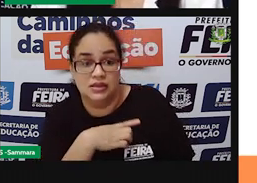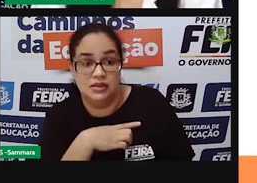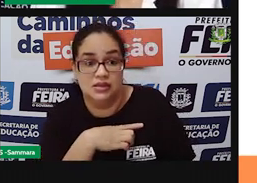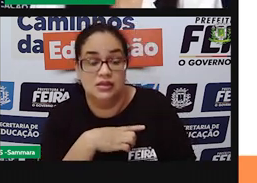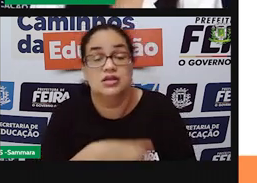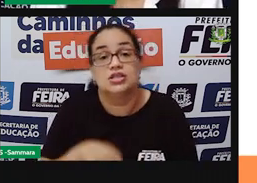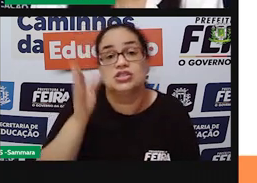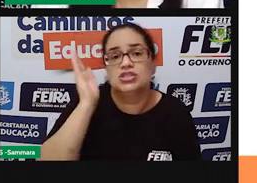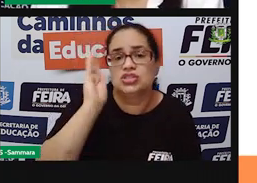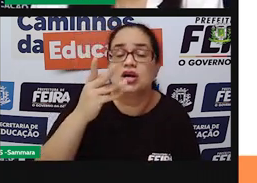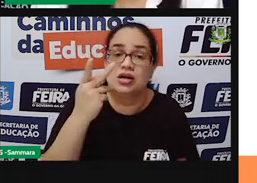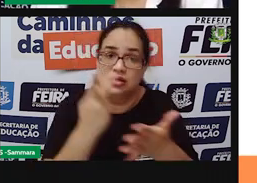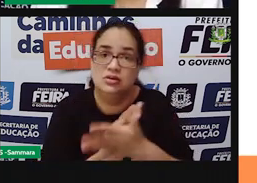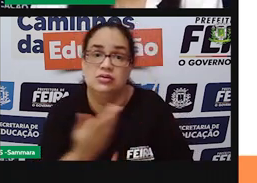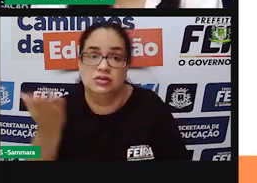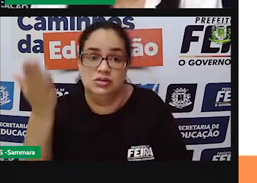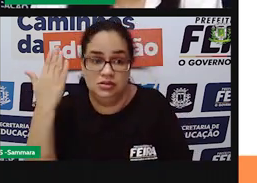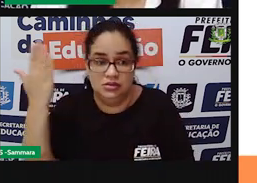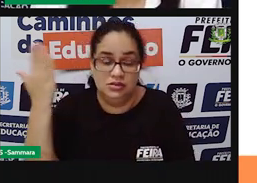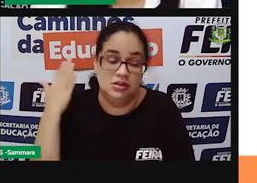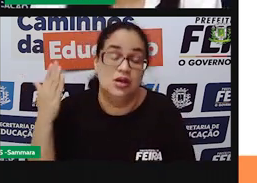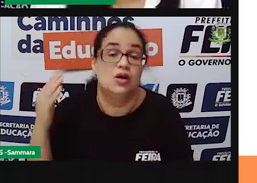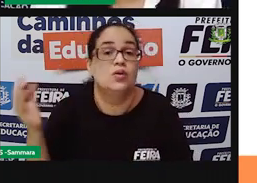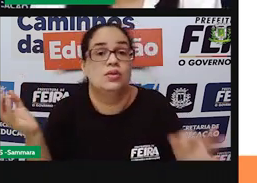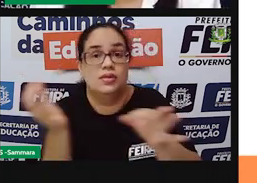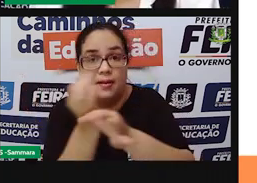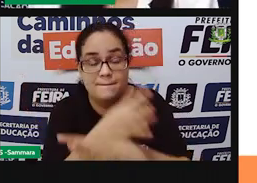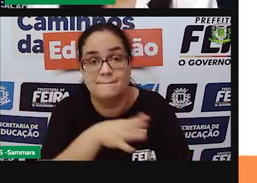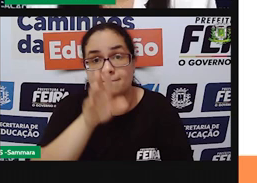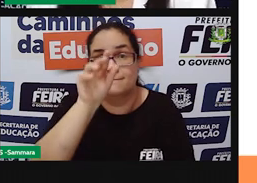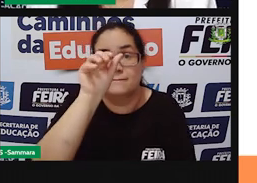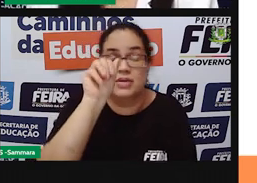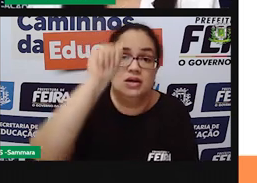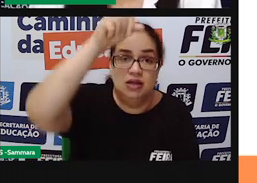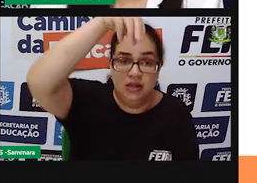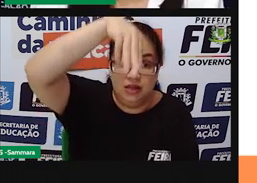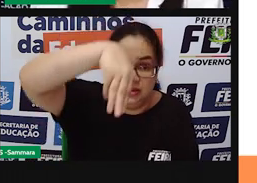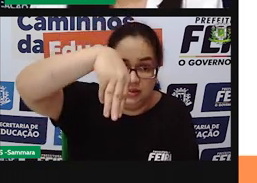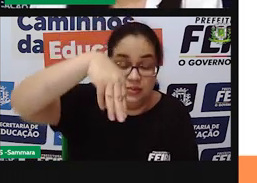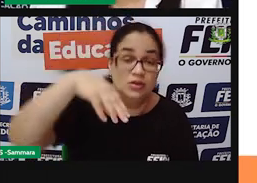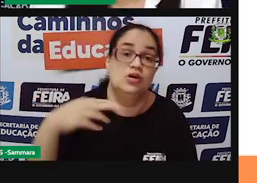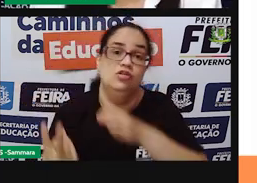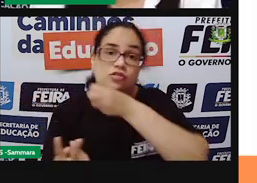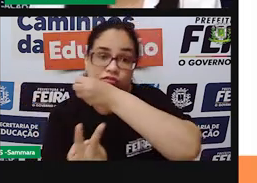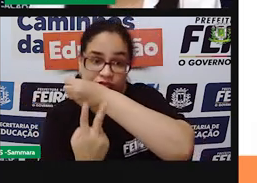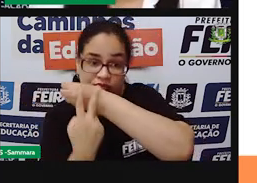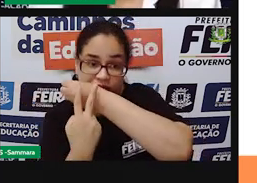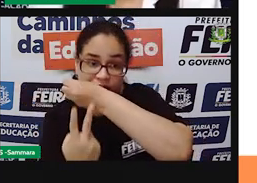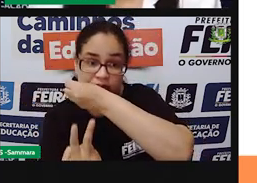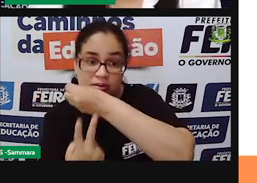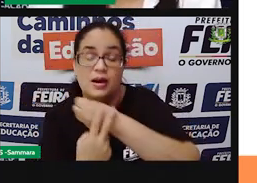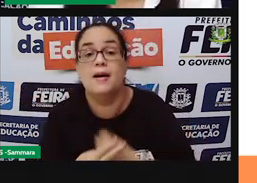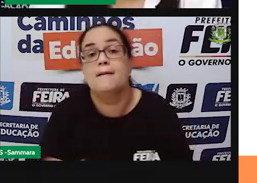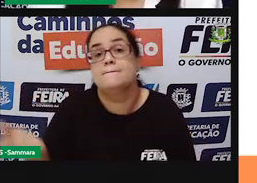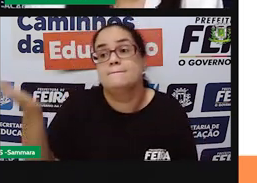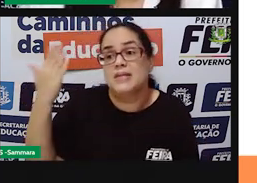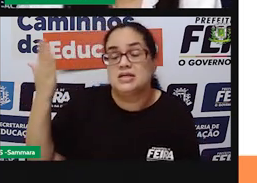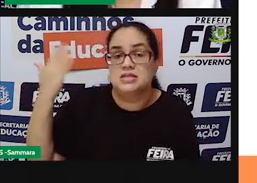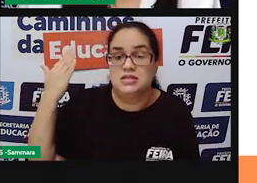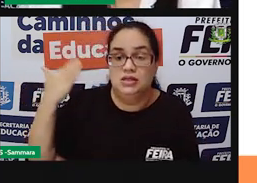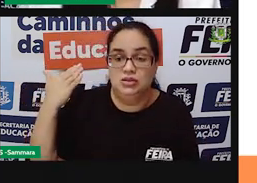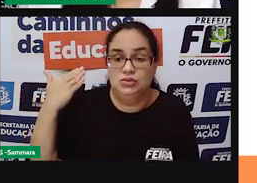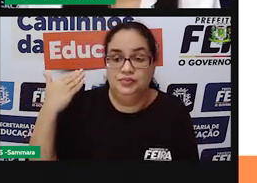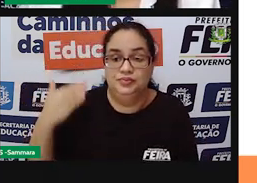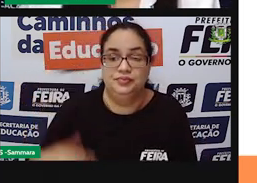ações já praticadas. Então, quando a terminação é AN, os verbos estão no passado.